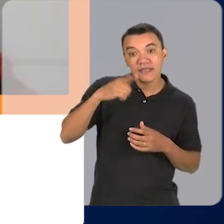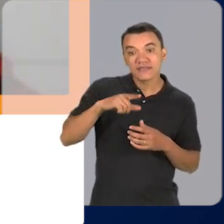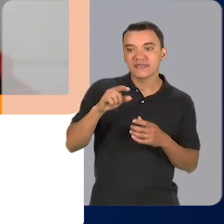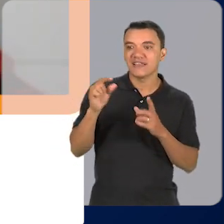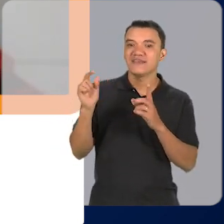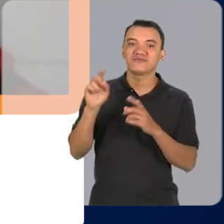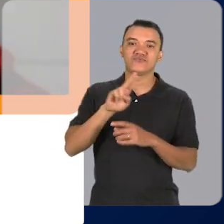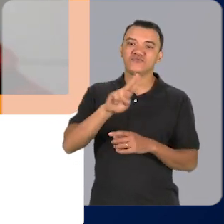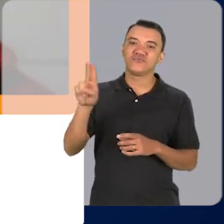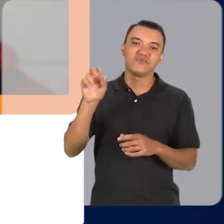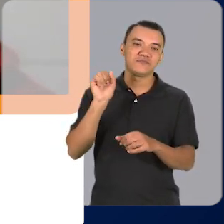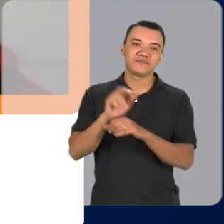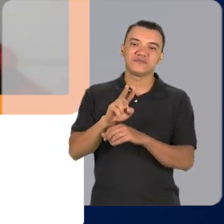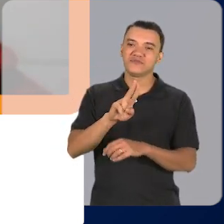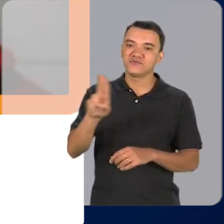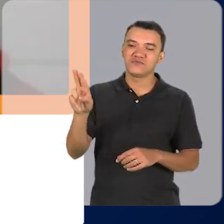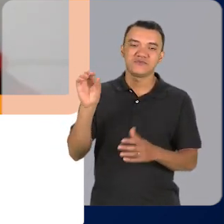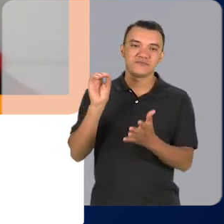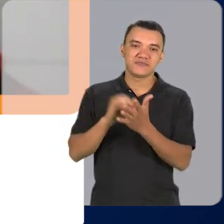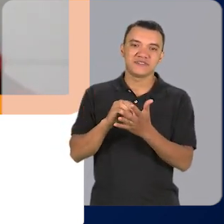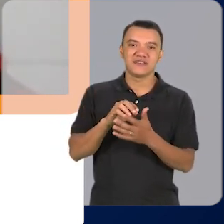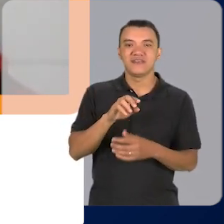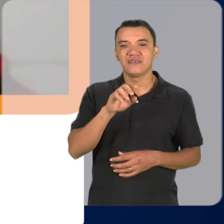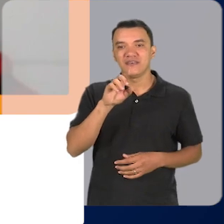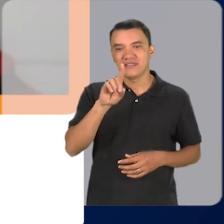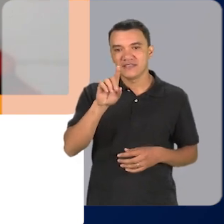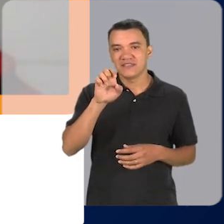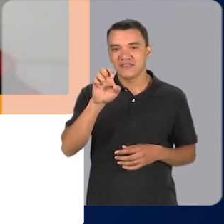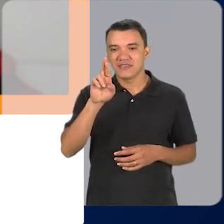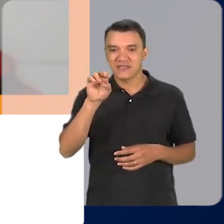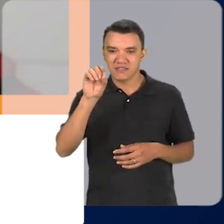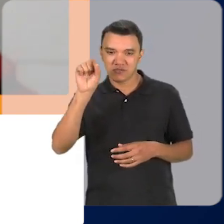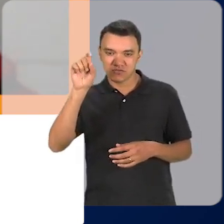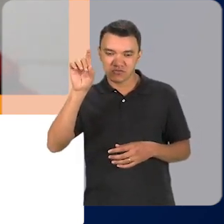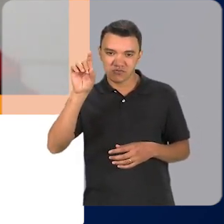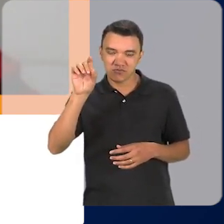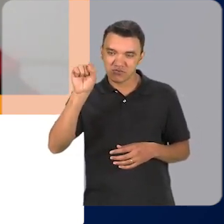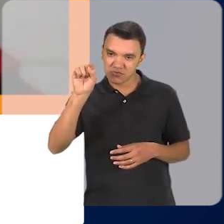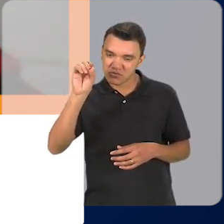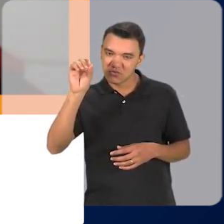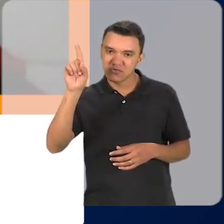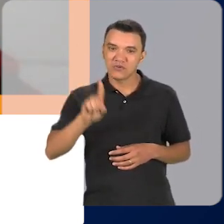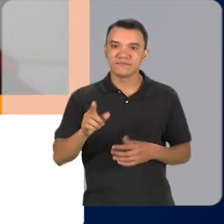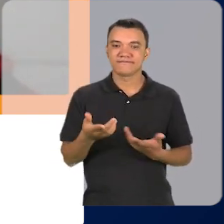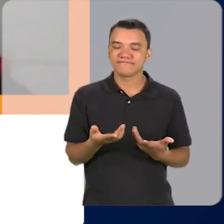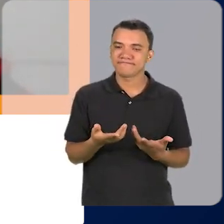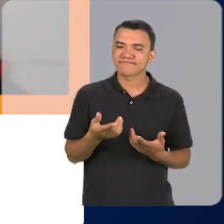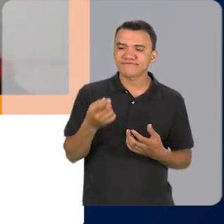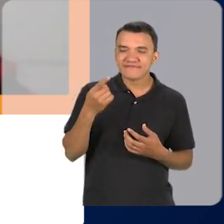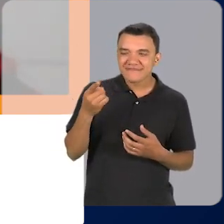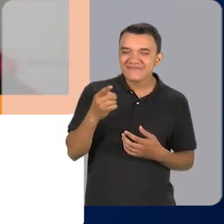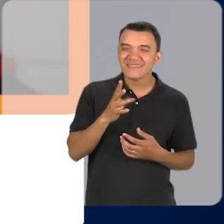Derressol. Então, essas curiosidades sobre os pregoeiros e seu cotidiano, seu fazer pregão,